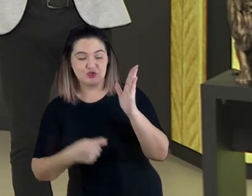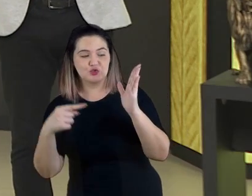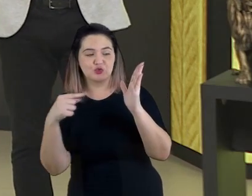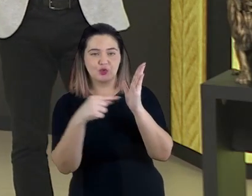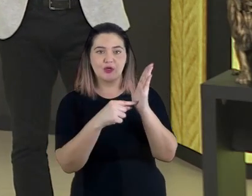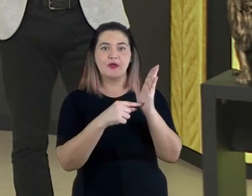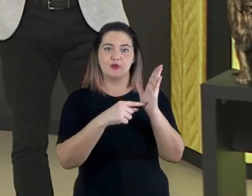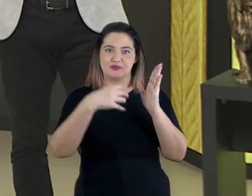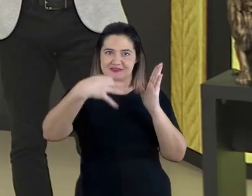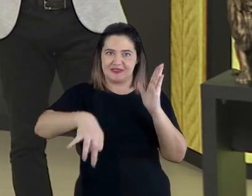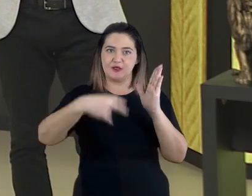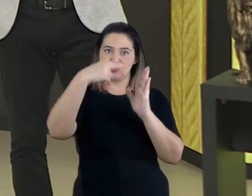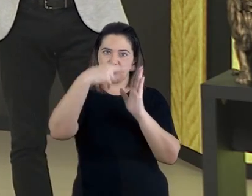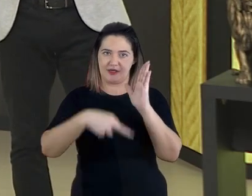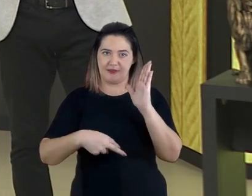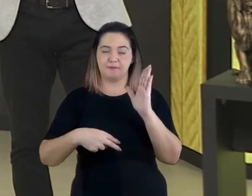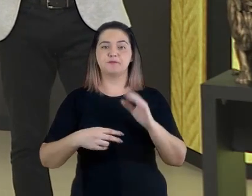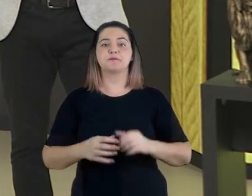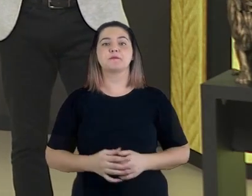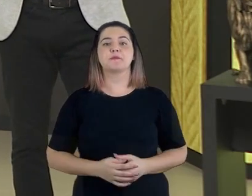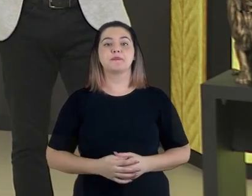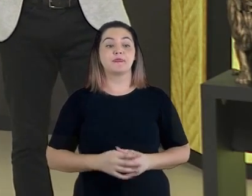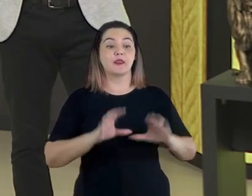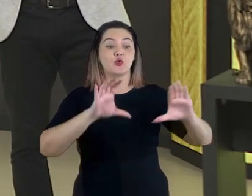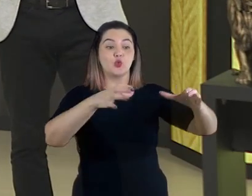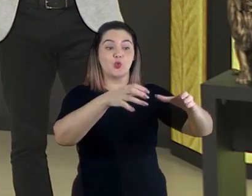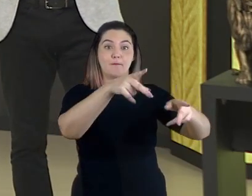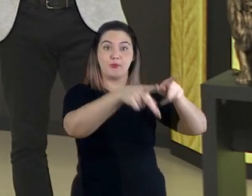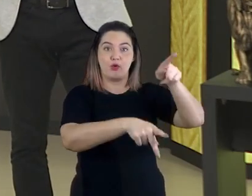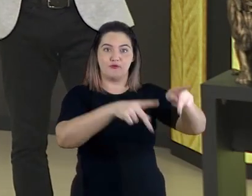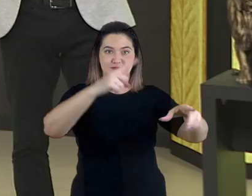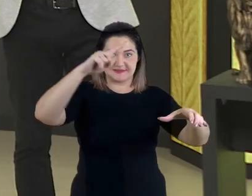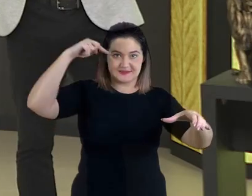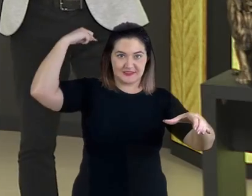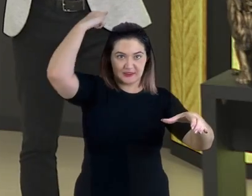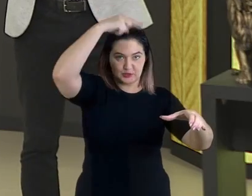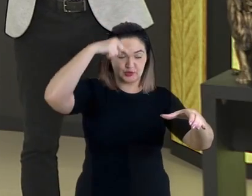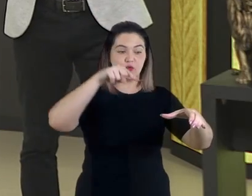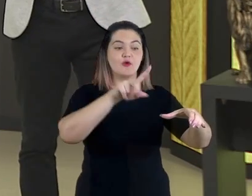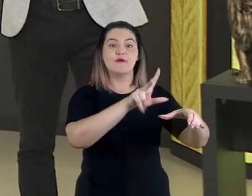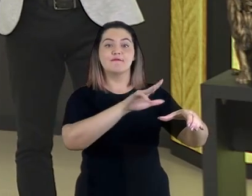ser lida assim. Os santos serão entregues na mão do anticristo por um